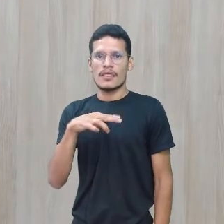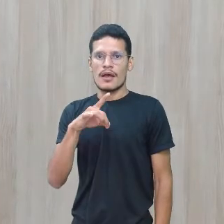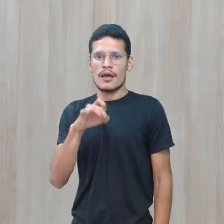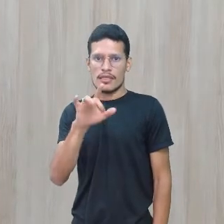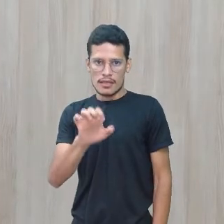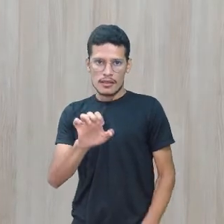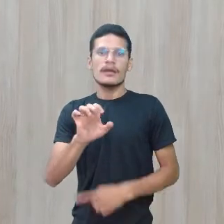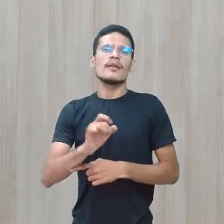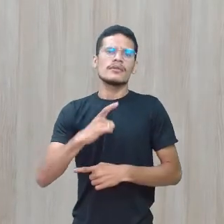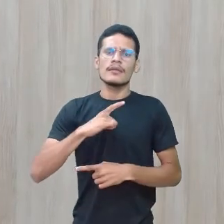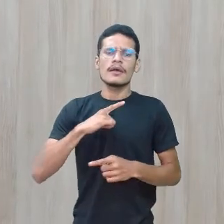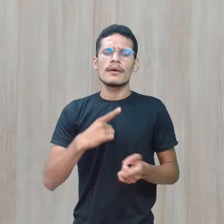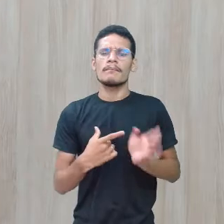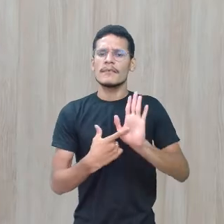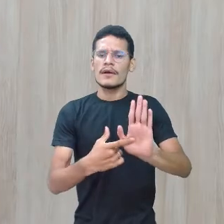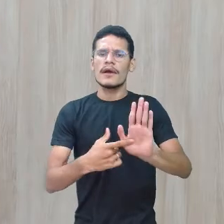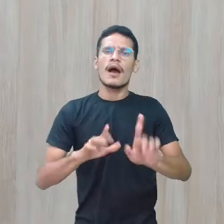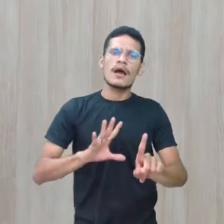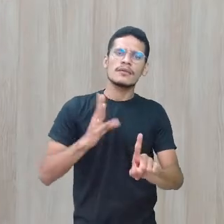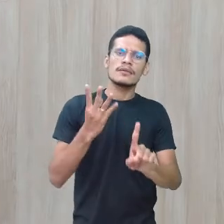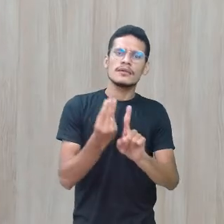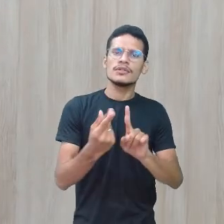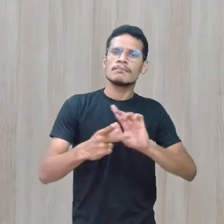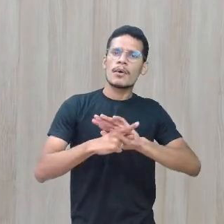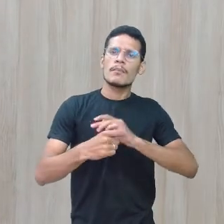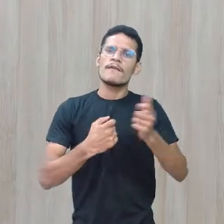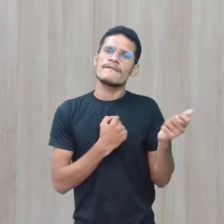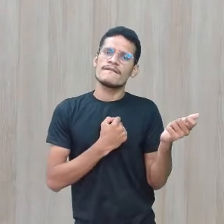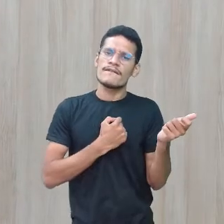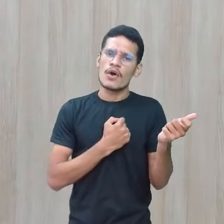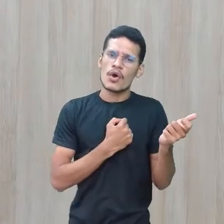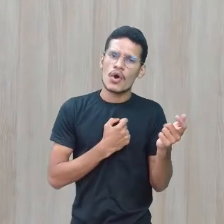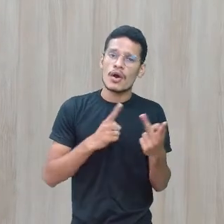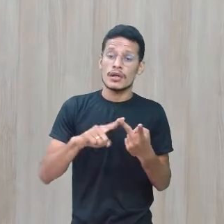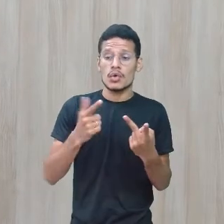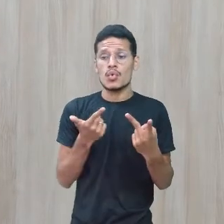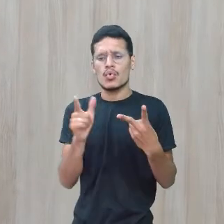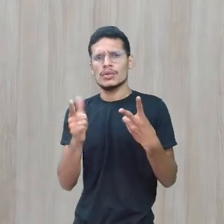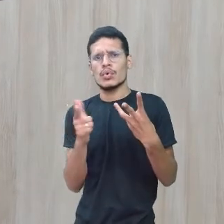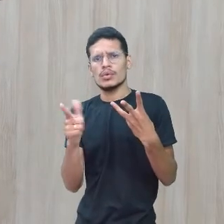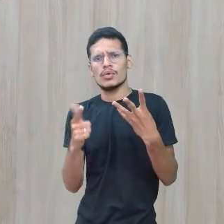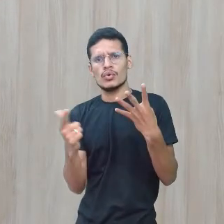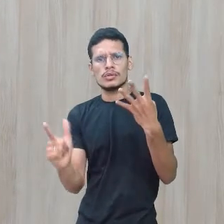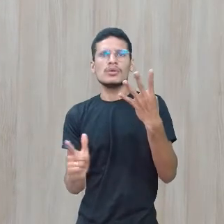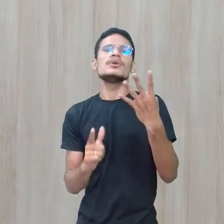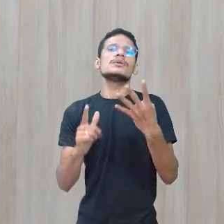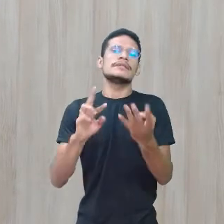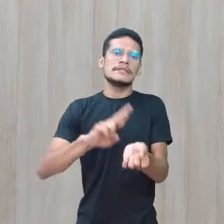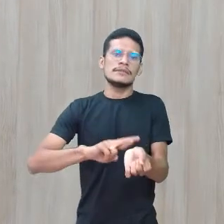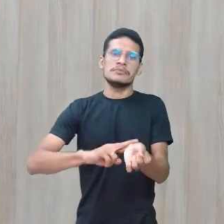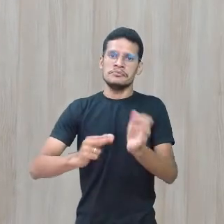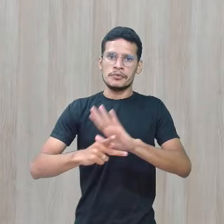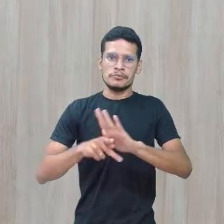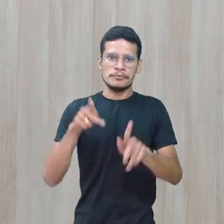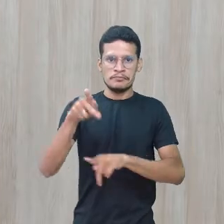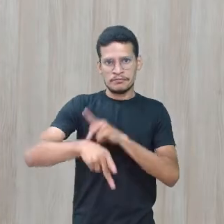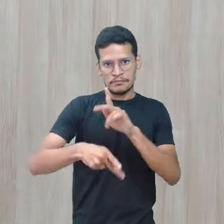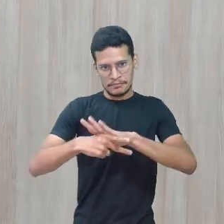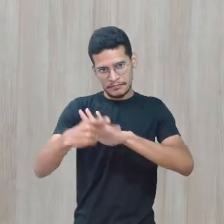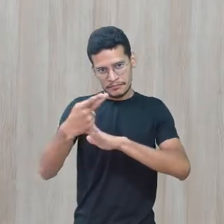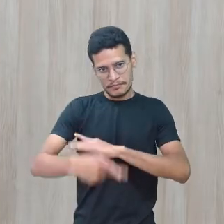espetáculos, né, de artistas, né, do forró e de outros ritmos populares,